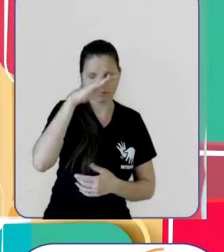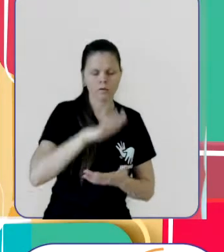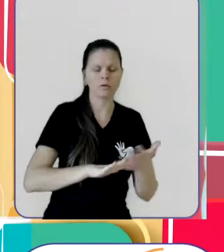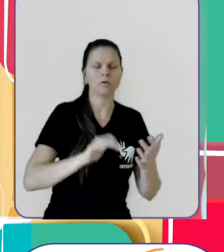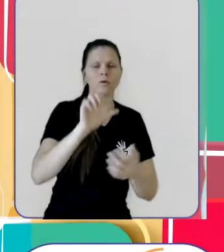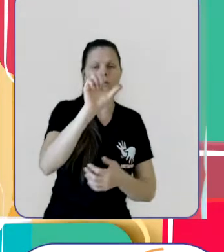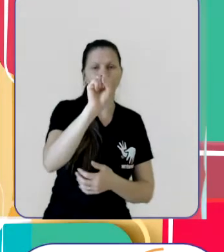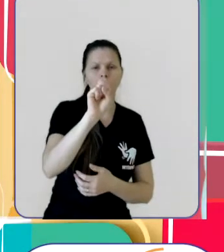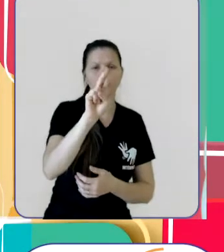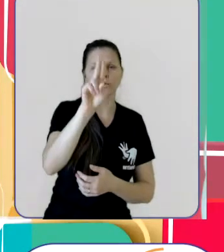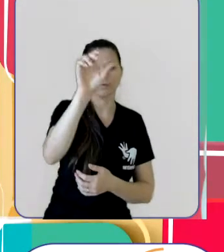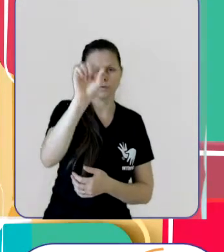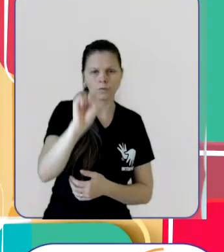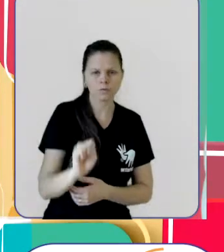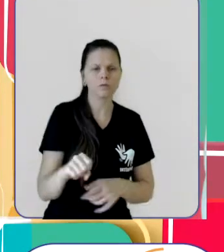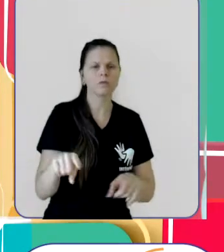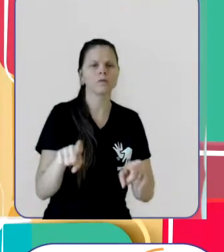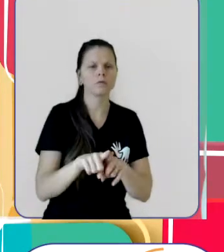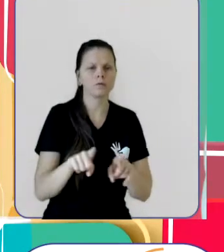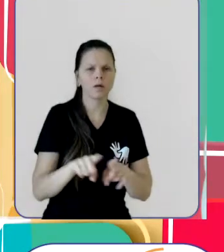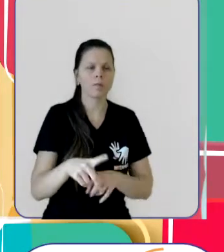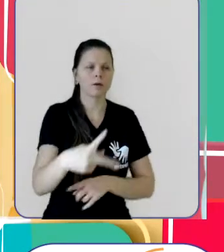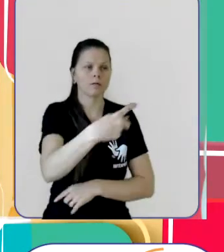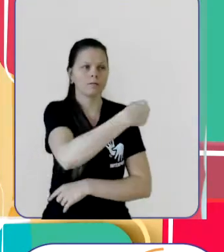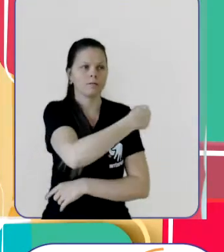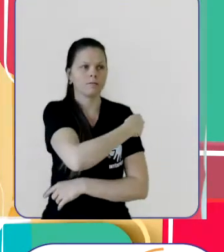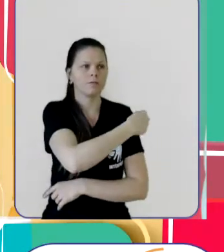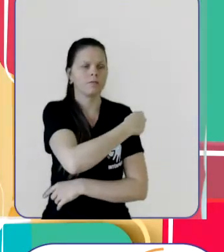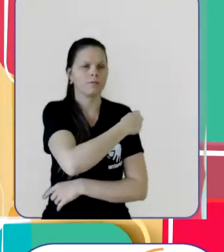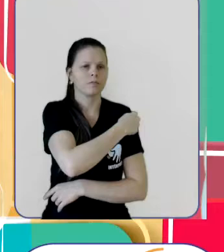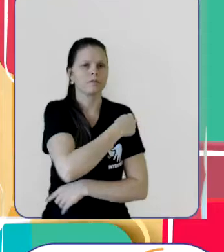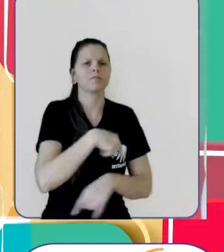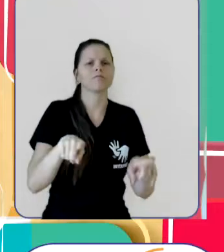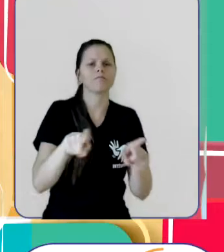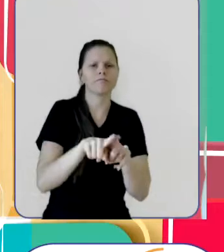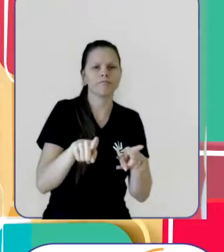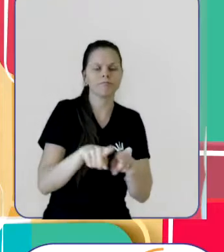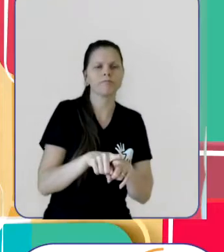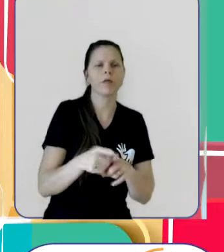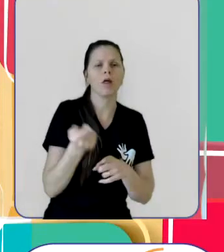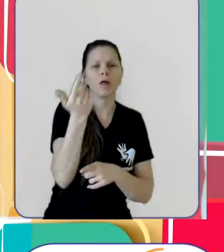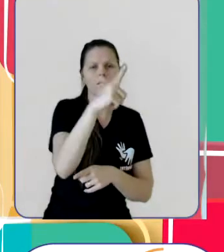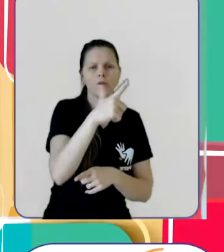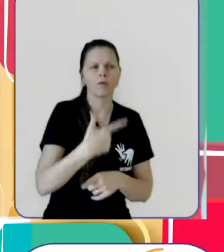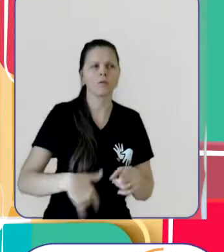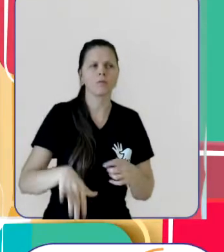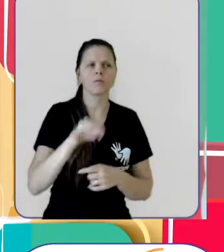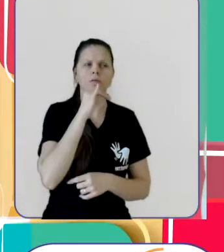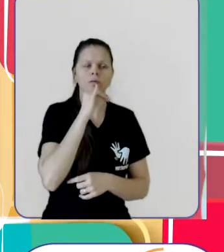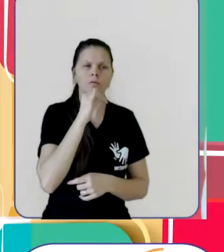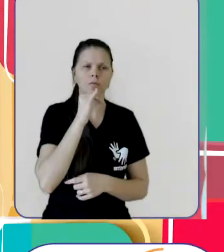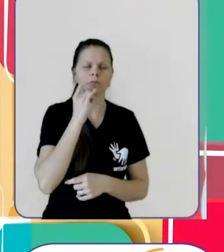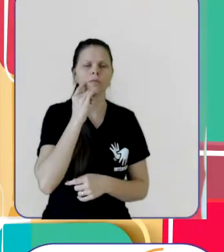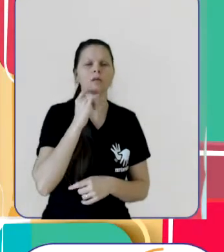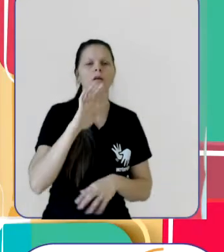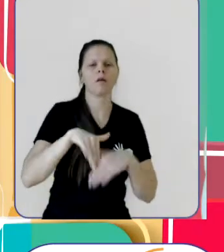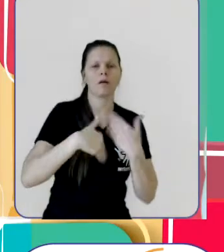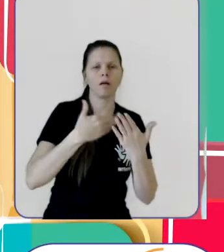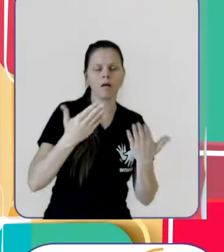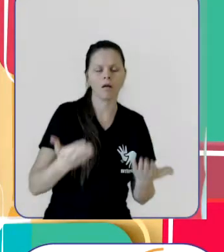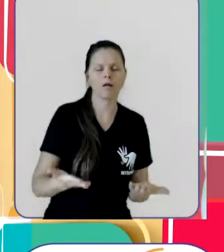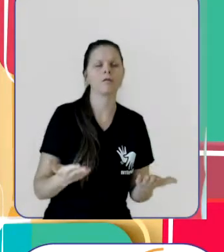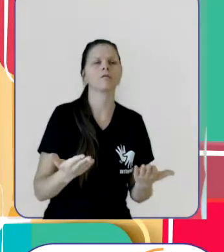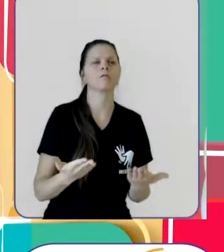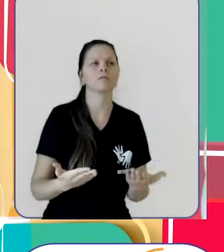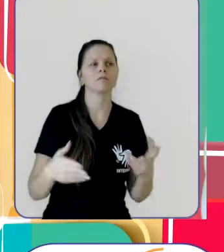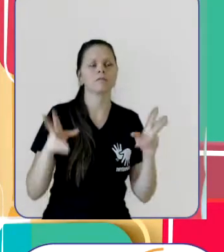também é responsável pela realização de campanhas de vacinação, doação de sangue, entre outros, por exemplo. Então, assim, esse período